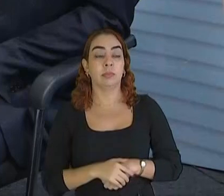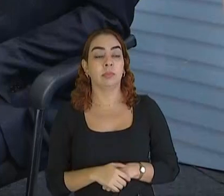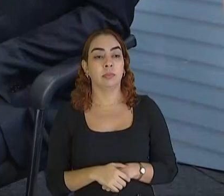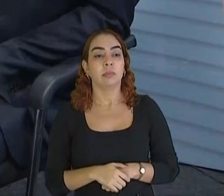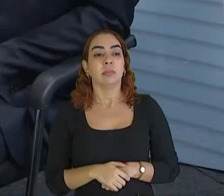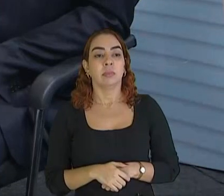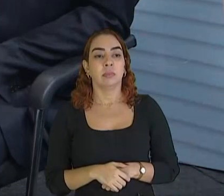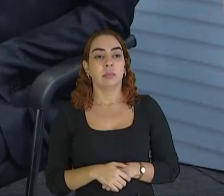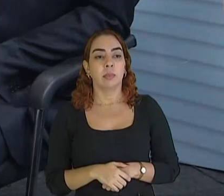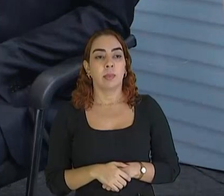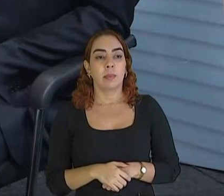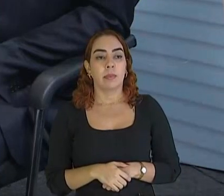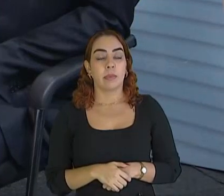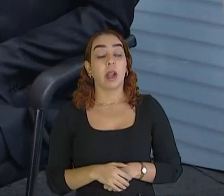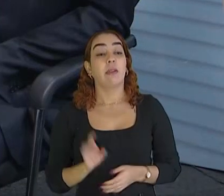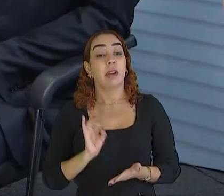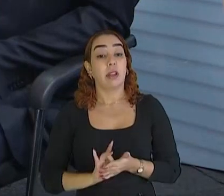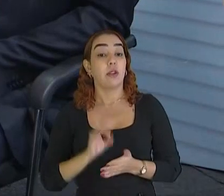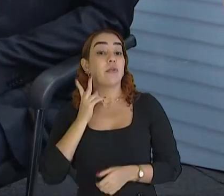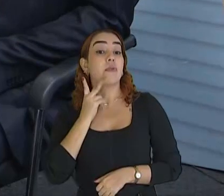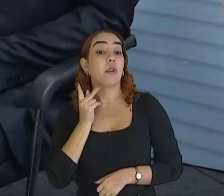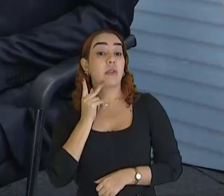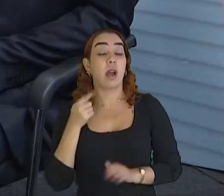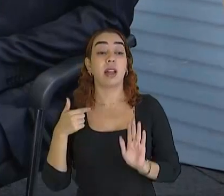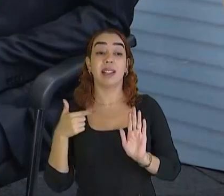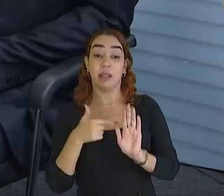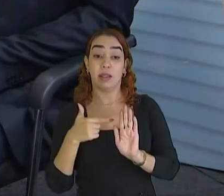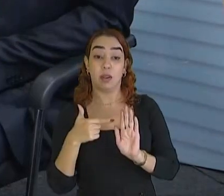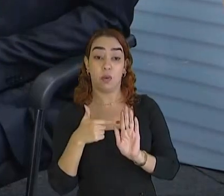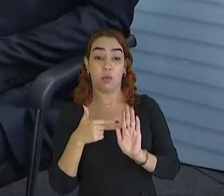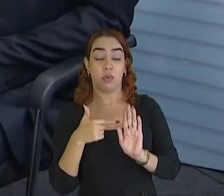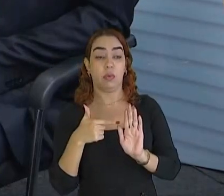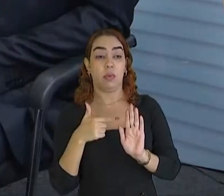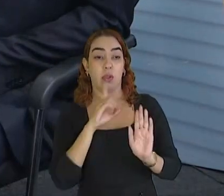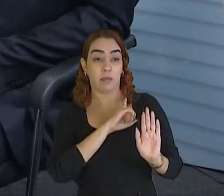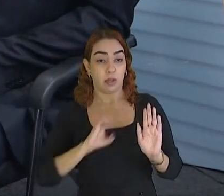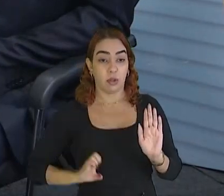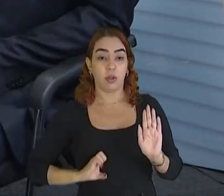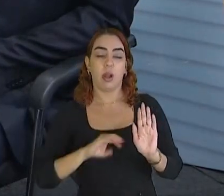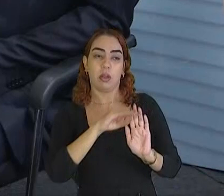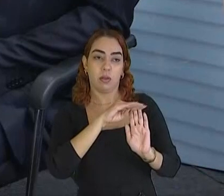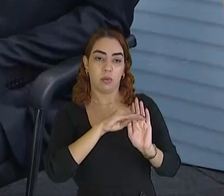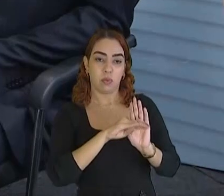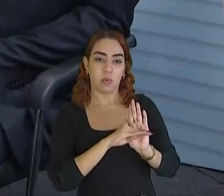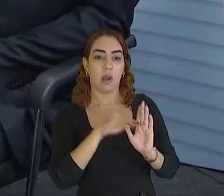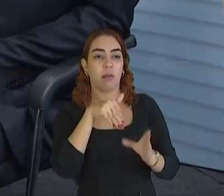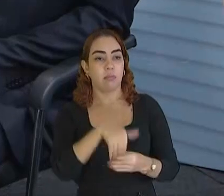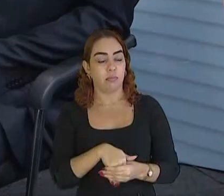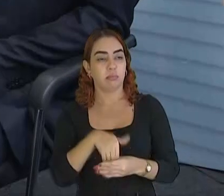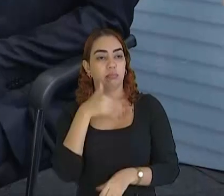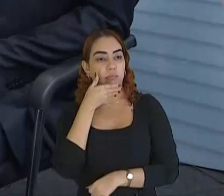a segunda melhor votação de Fortaleza para deputado estadual. Quero agradecer muito.